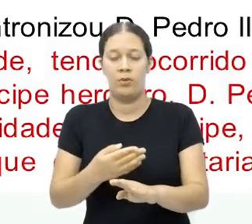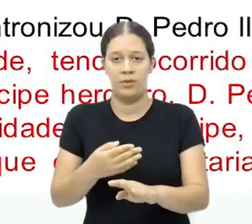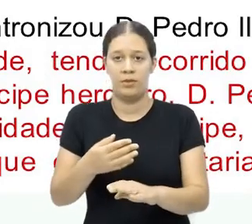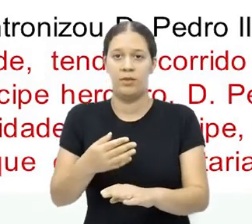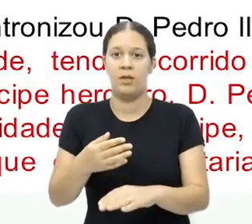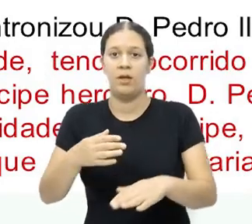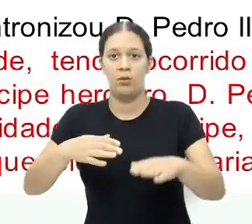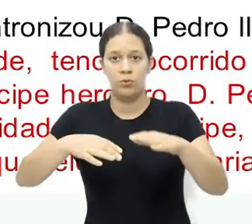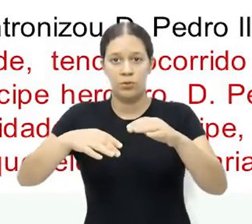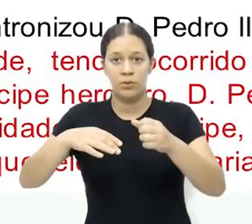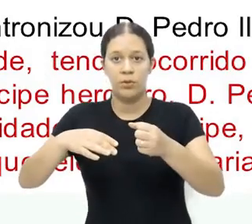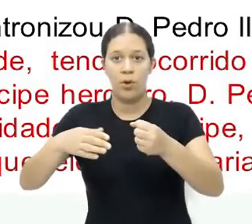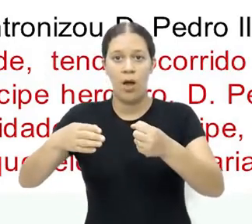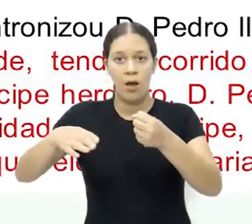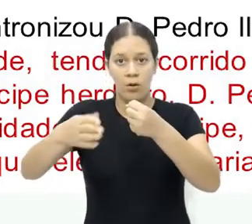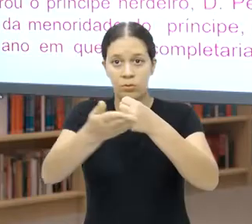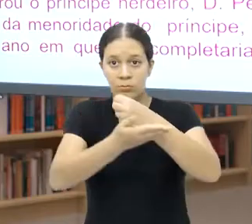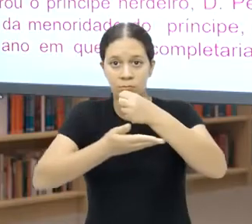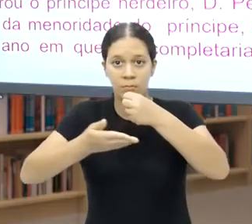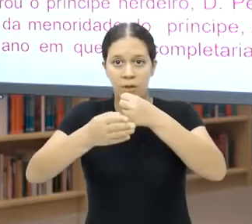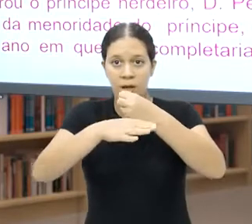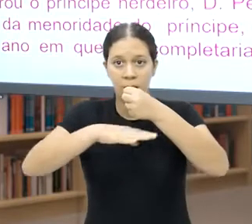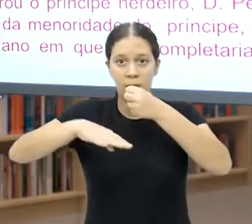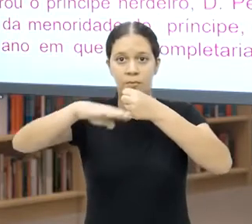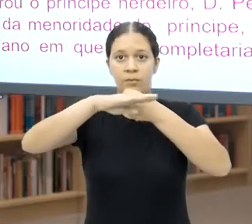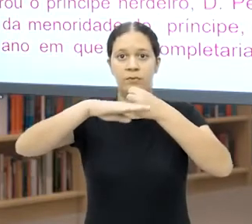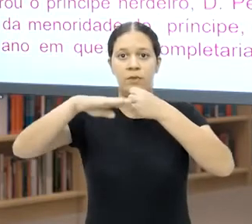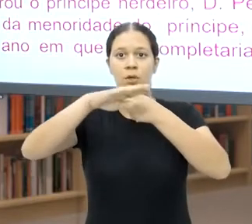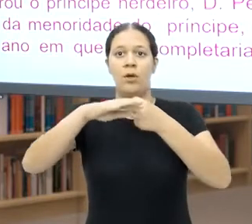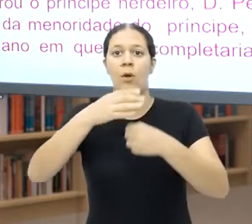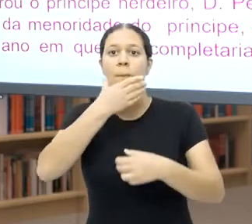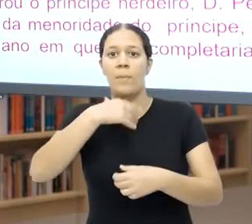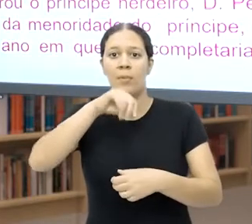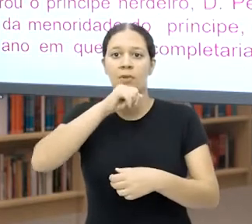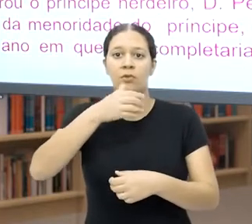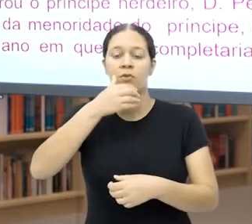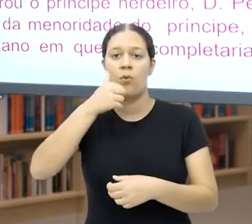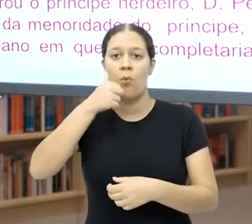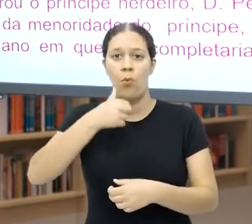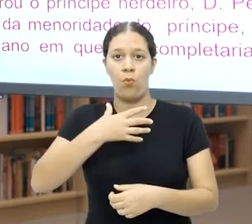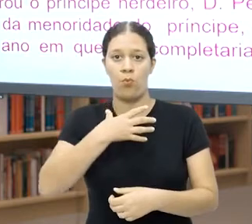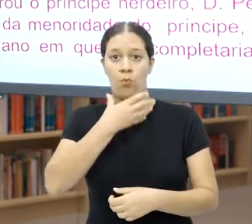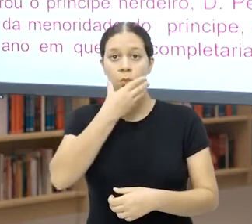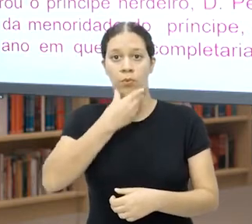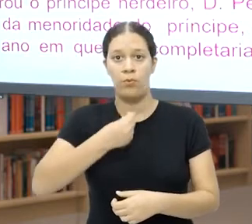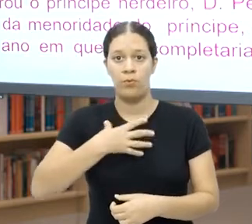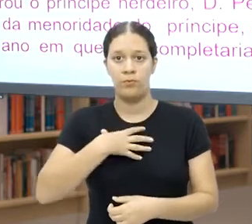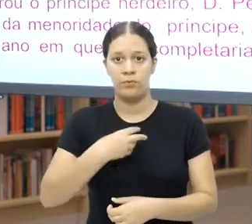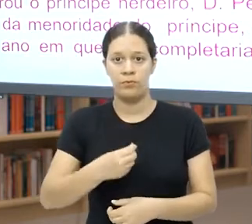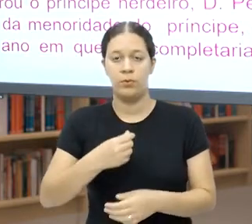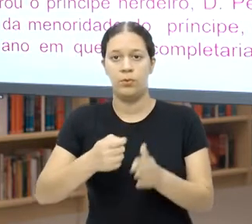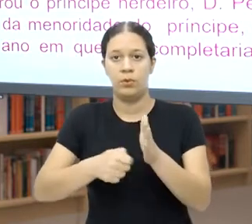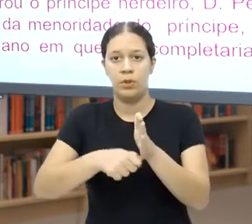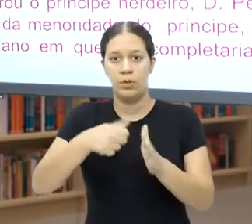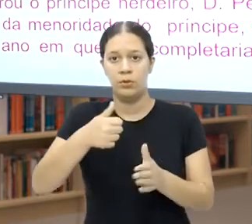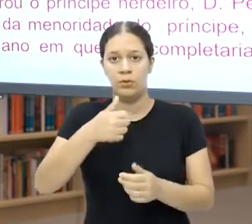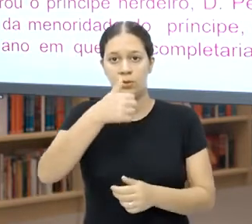que existiu entre os dois reinados, de pai e filho, tá certo? Que estendeu-se aí do primeiro,